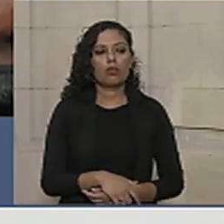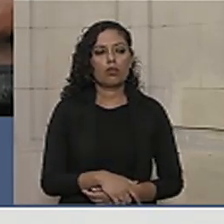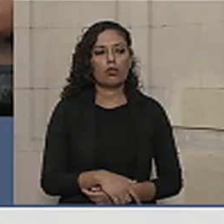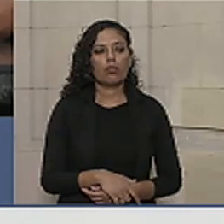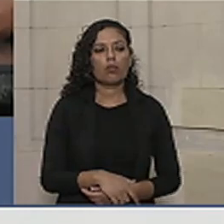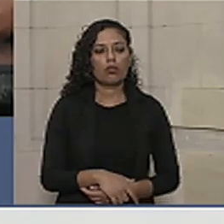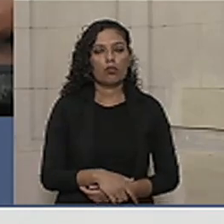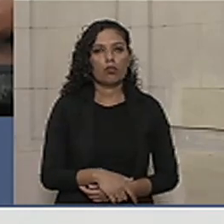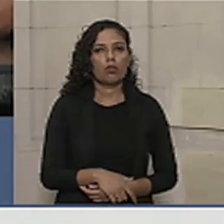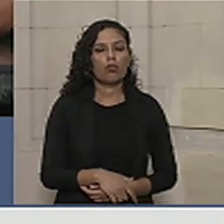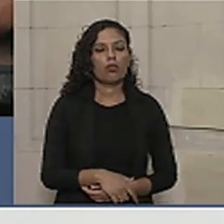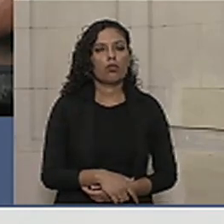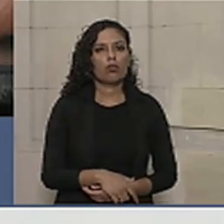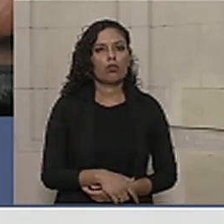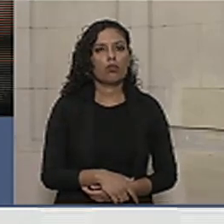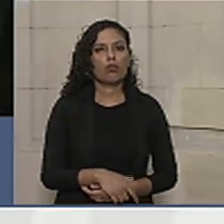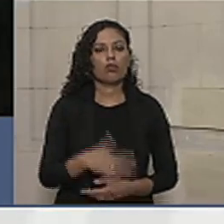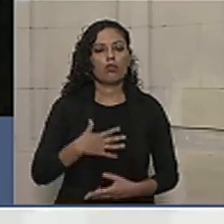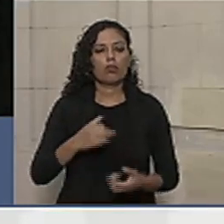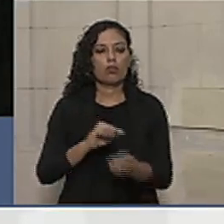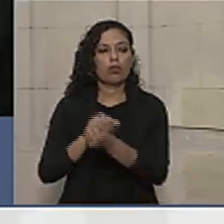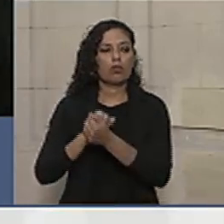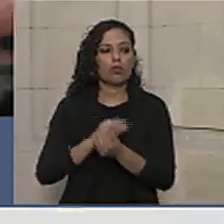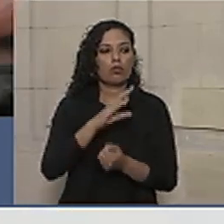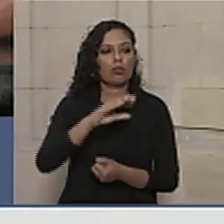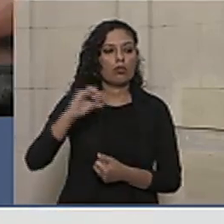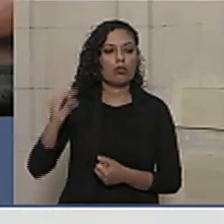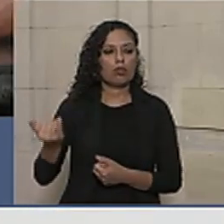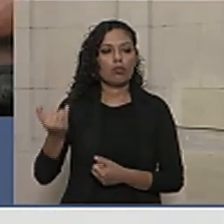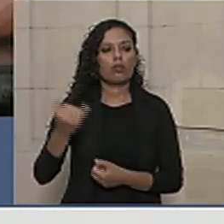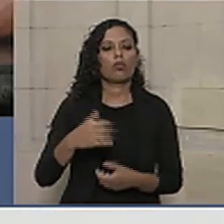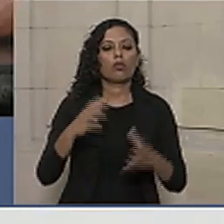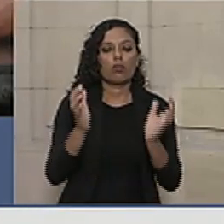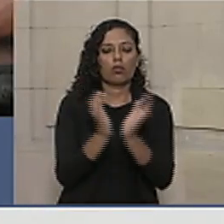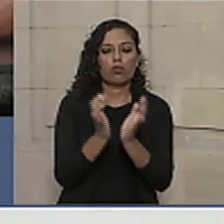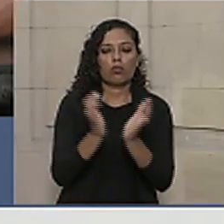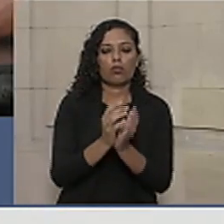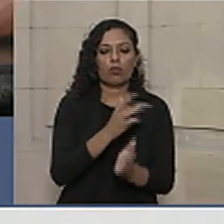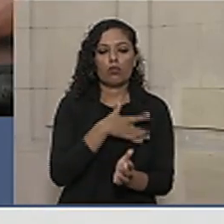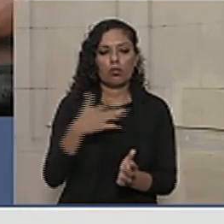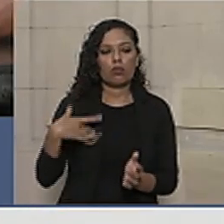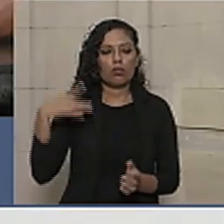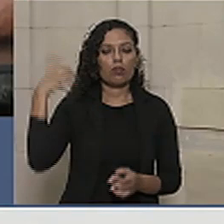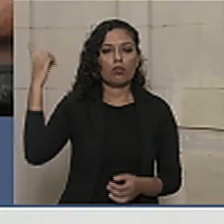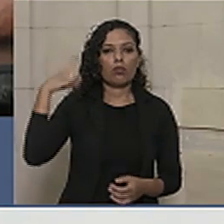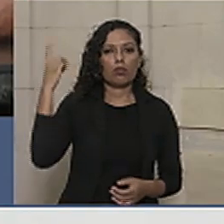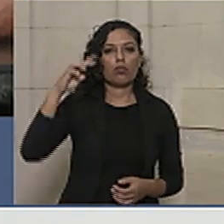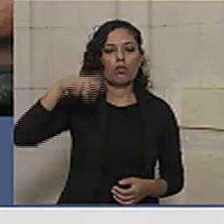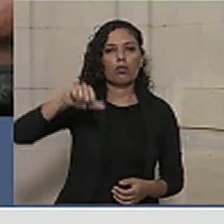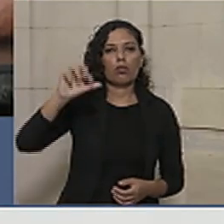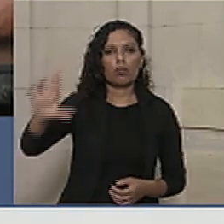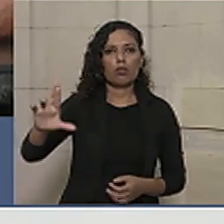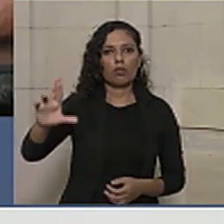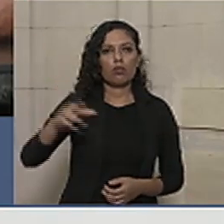Franciane Mota, por favor. Acompanha a CCJ. Obrigado. Pela Comissão de Saúde, deputada Marta Rocha.